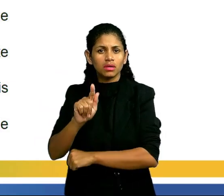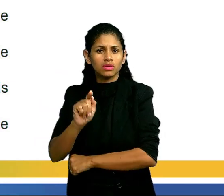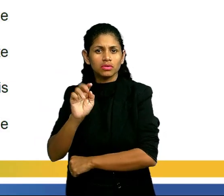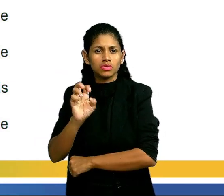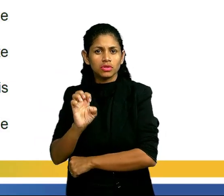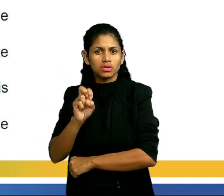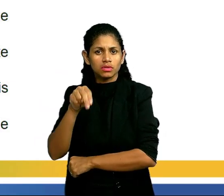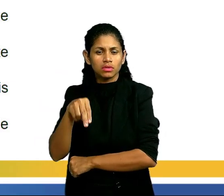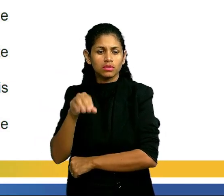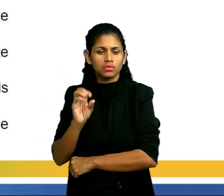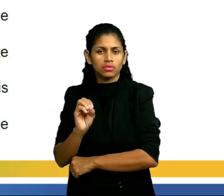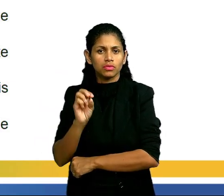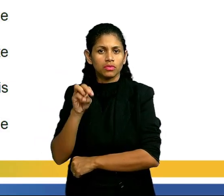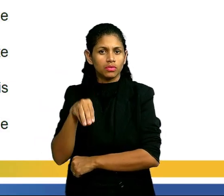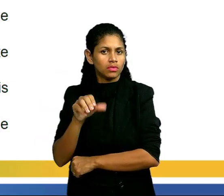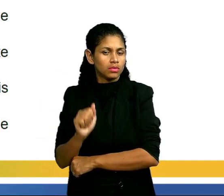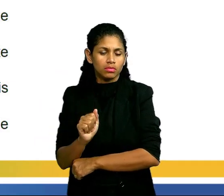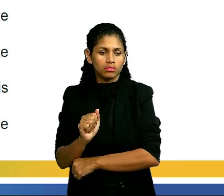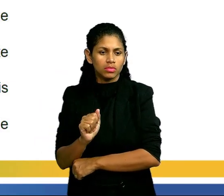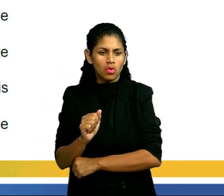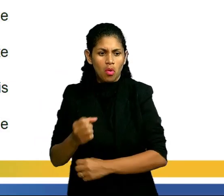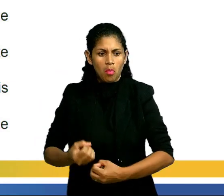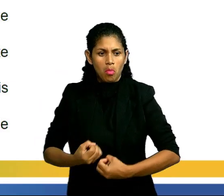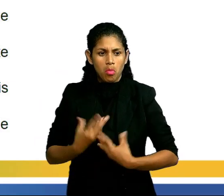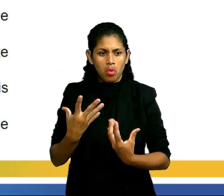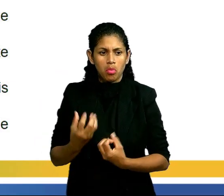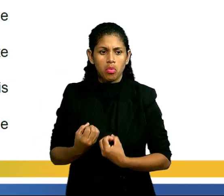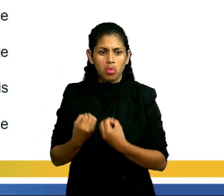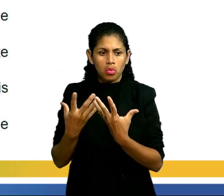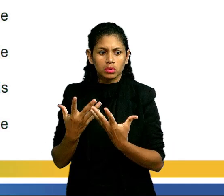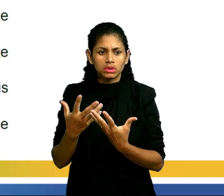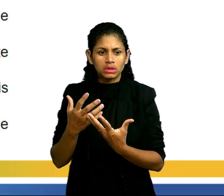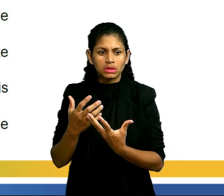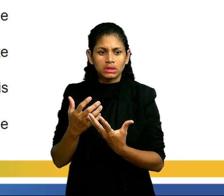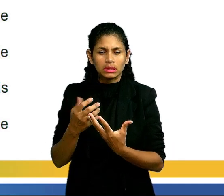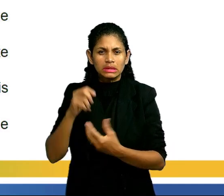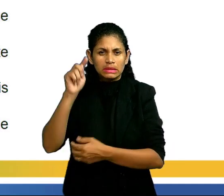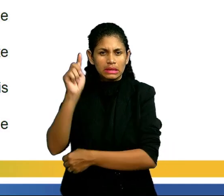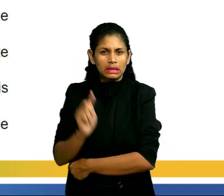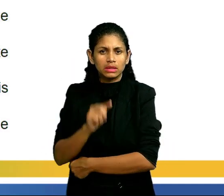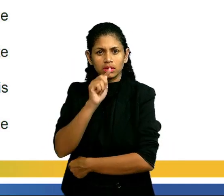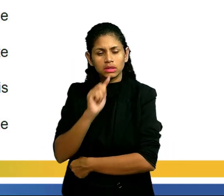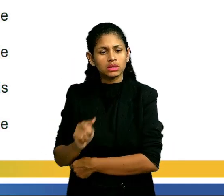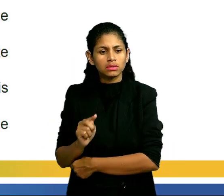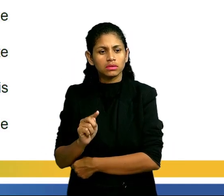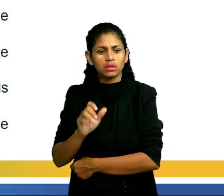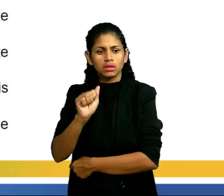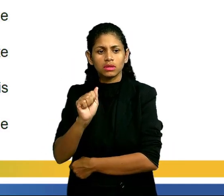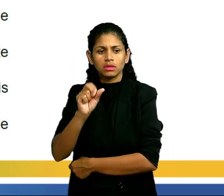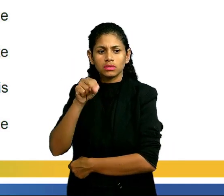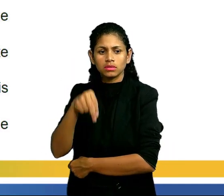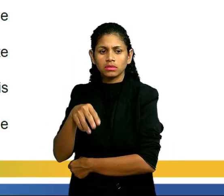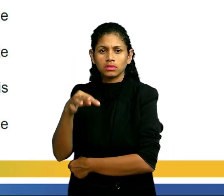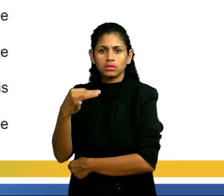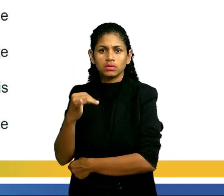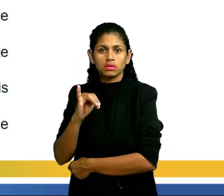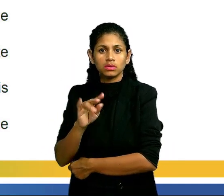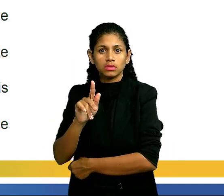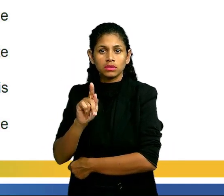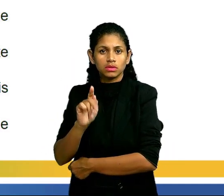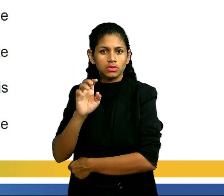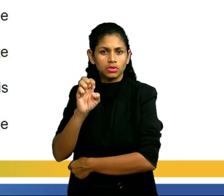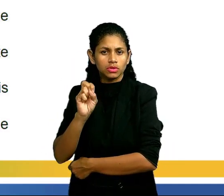já cancela. C. Produzir antígeno capaz de se ligar ao vírus? A gente sabe que o que são antígenos? É o próprio